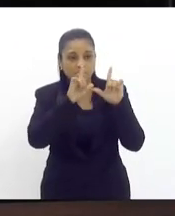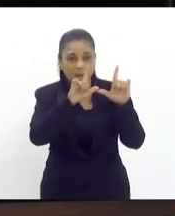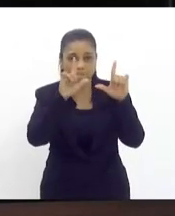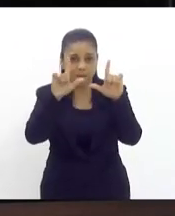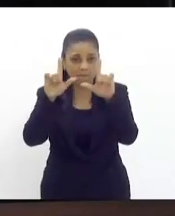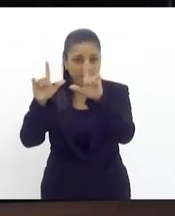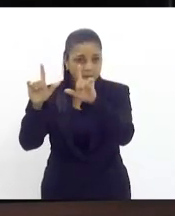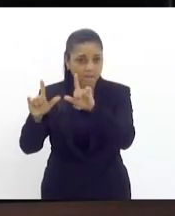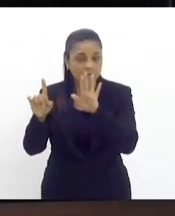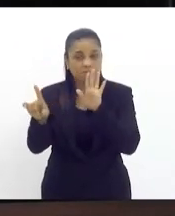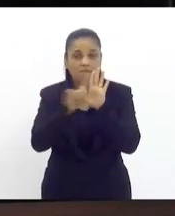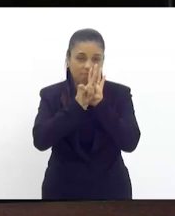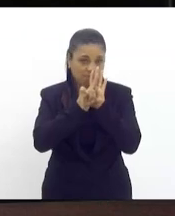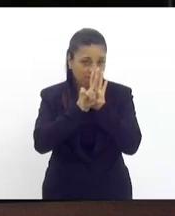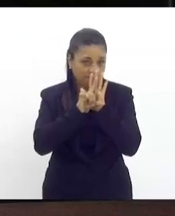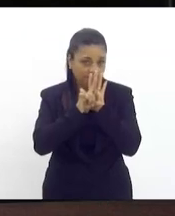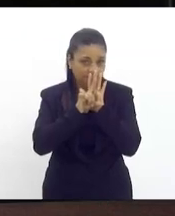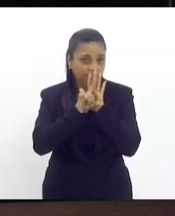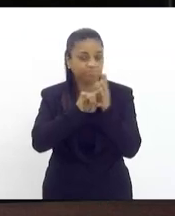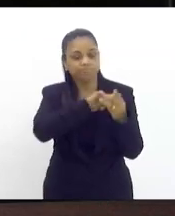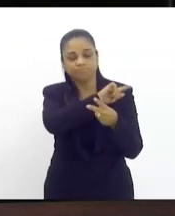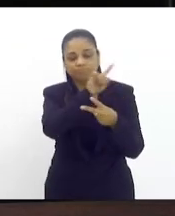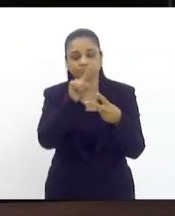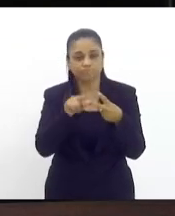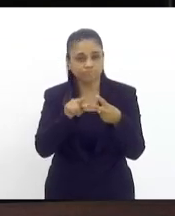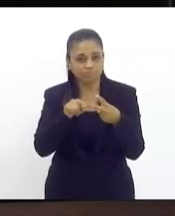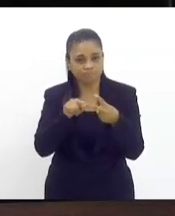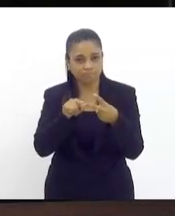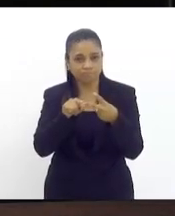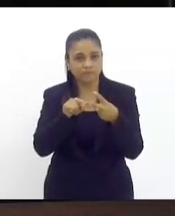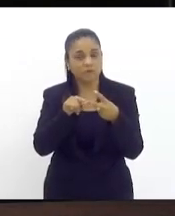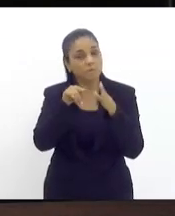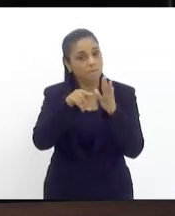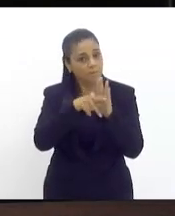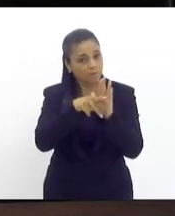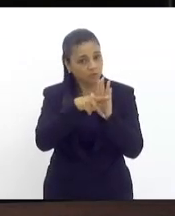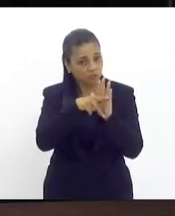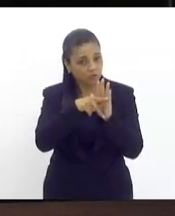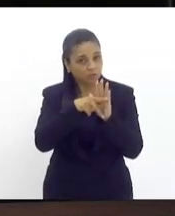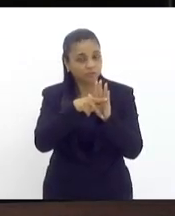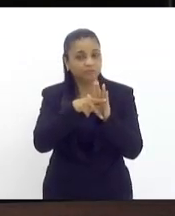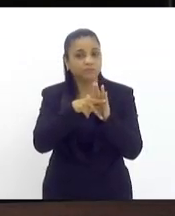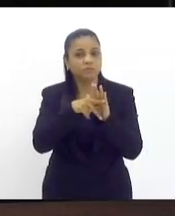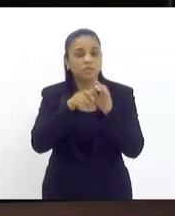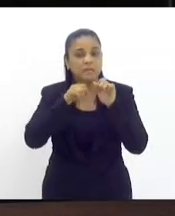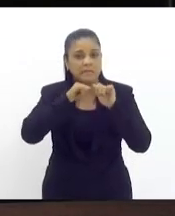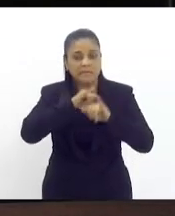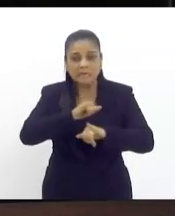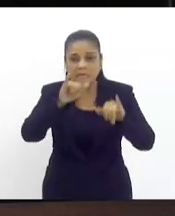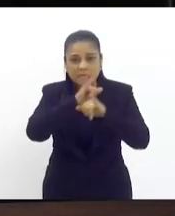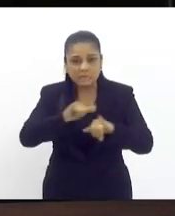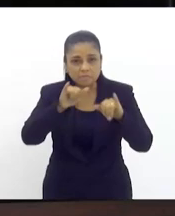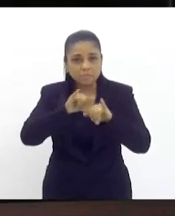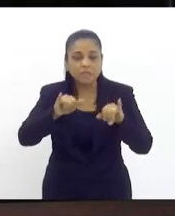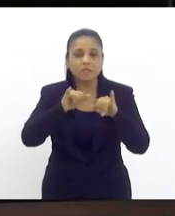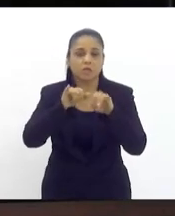combatidas na lei outro outra questão também dentro do nosso projeto fala de campanhas educativas